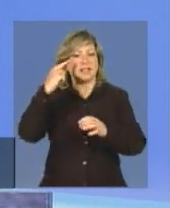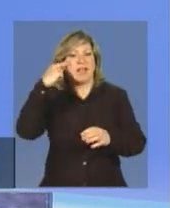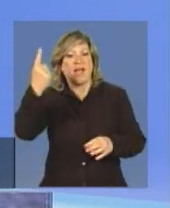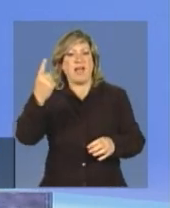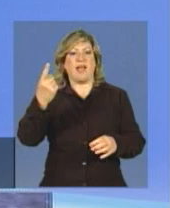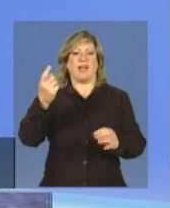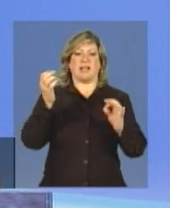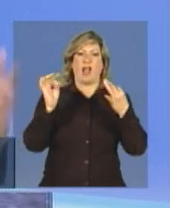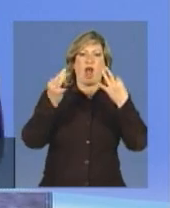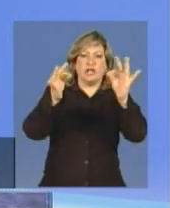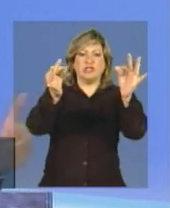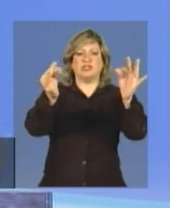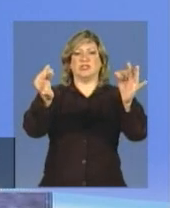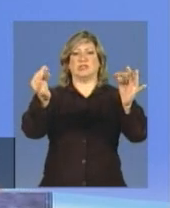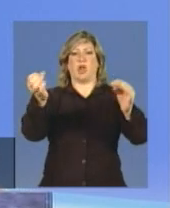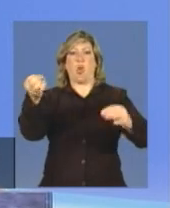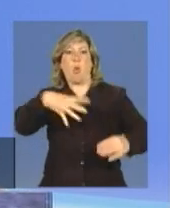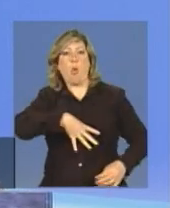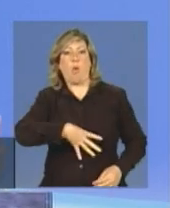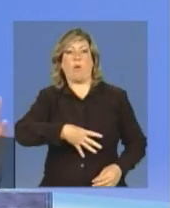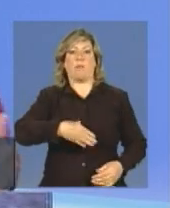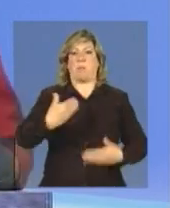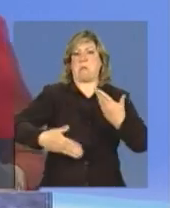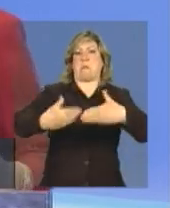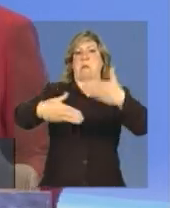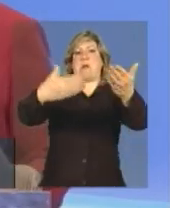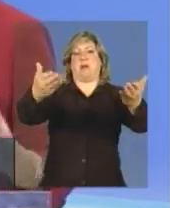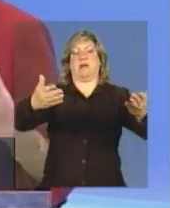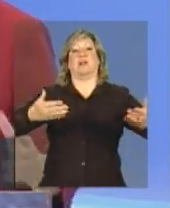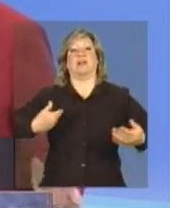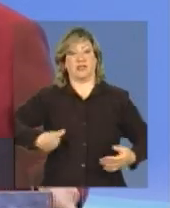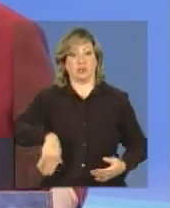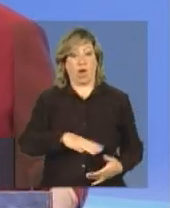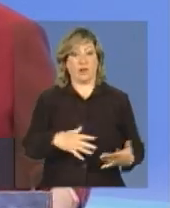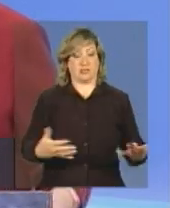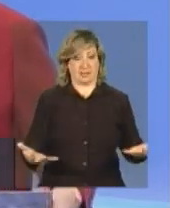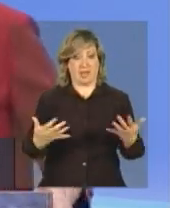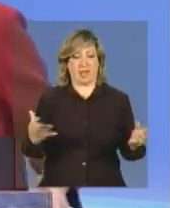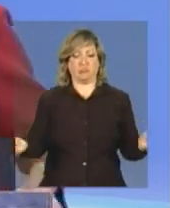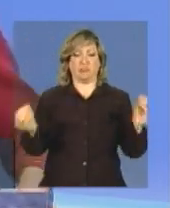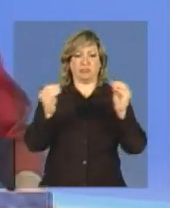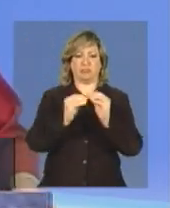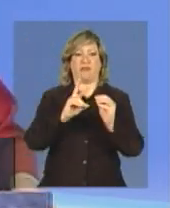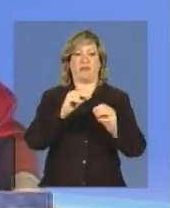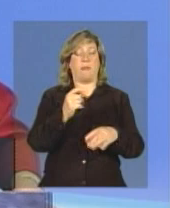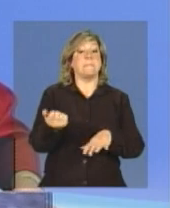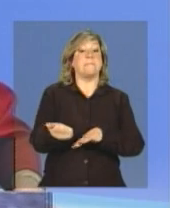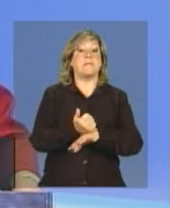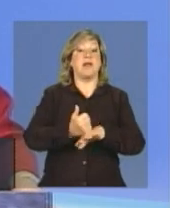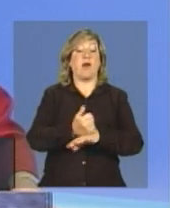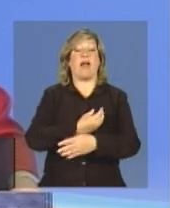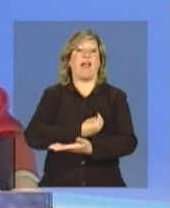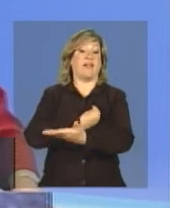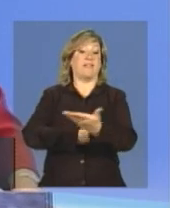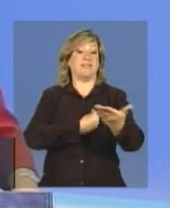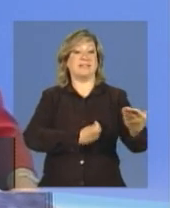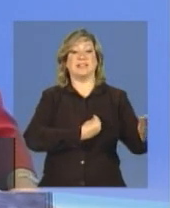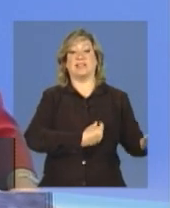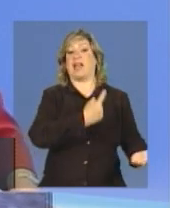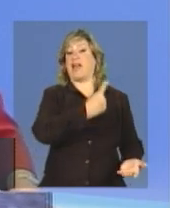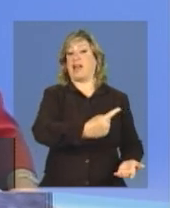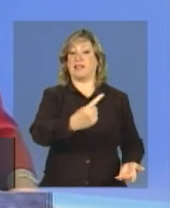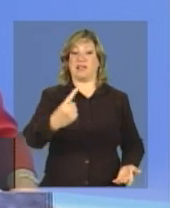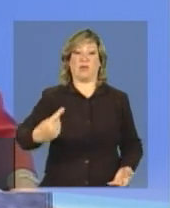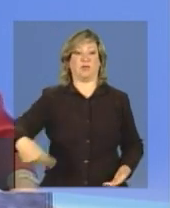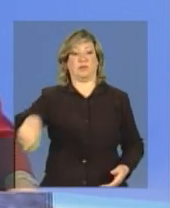criar tecnologia e inovar. Nós podemos agregar valor, melhorar a vida de cada